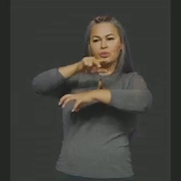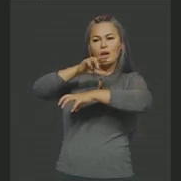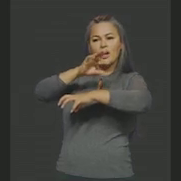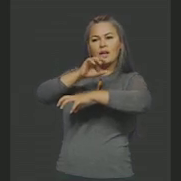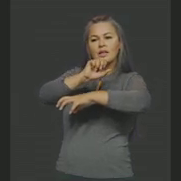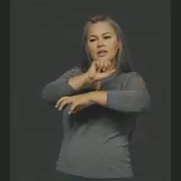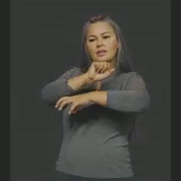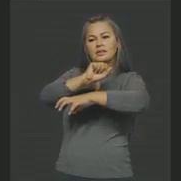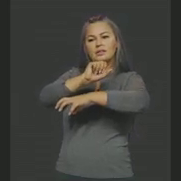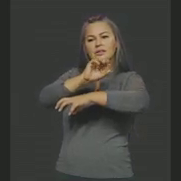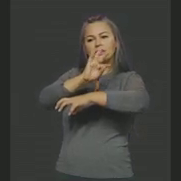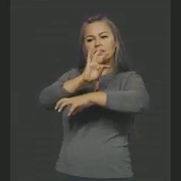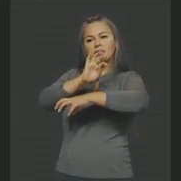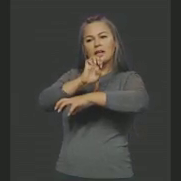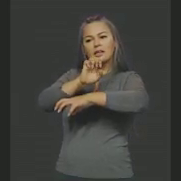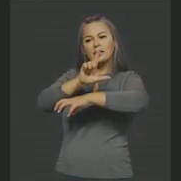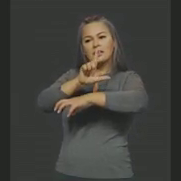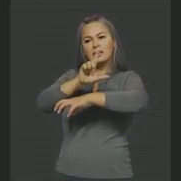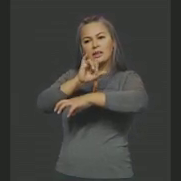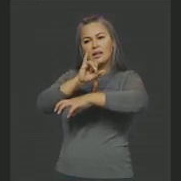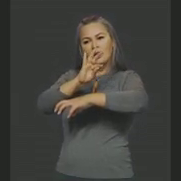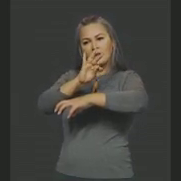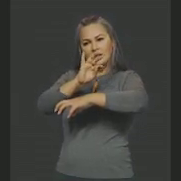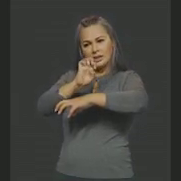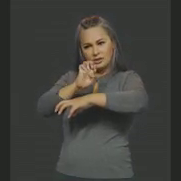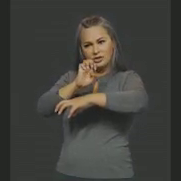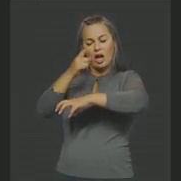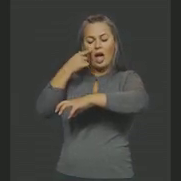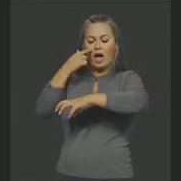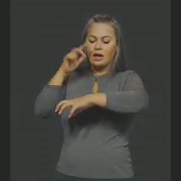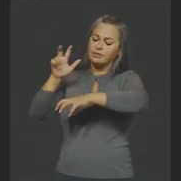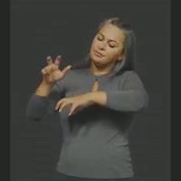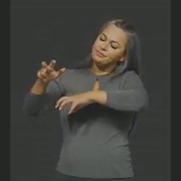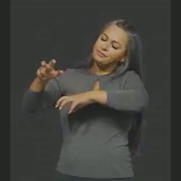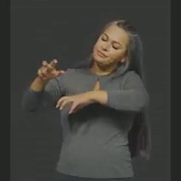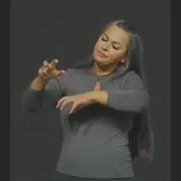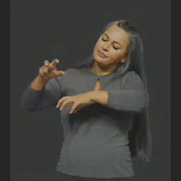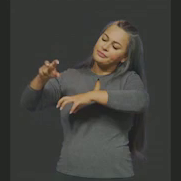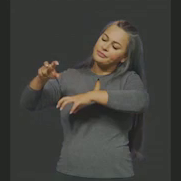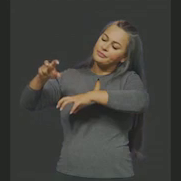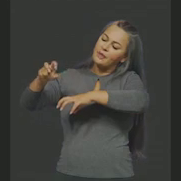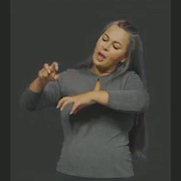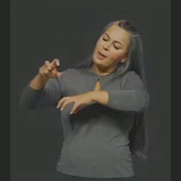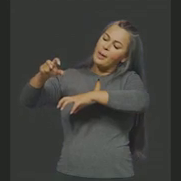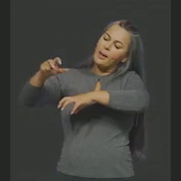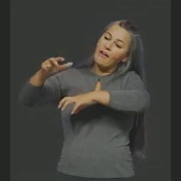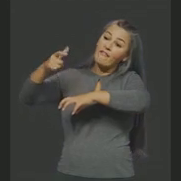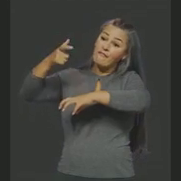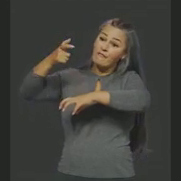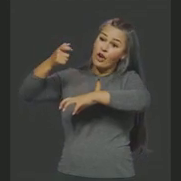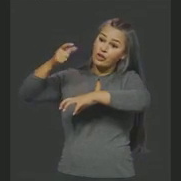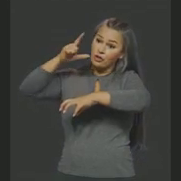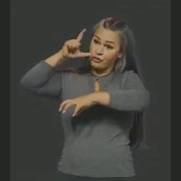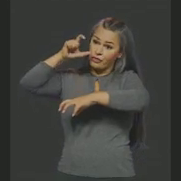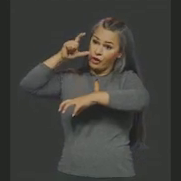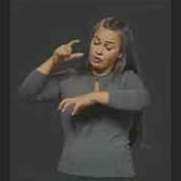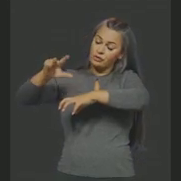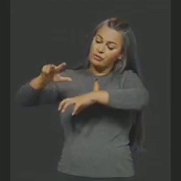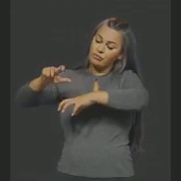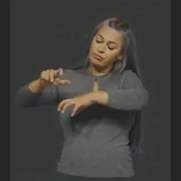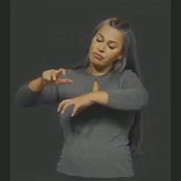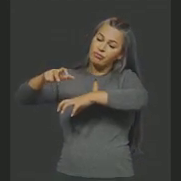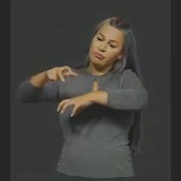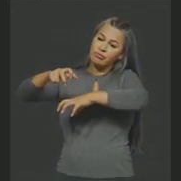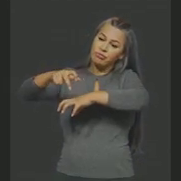estações meteorológicas espalhadas pelo país. Então, esses satélites eles conseguem tanto coletar dados dessas massas de ar se movimentando e